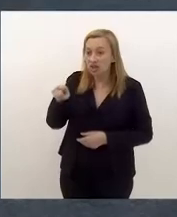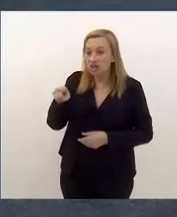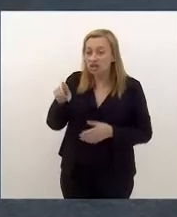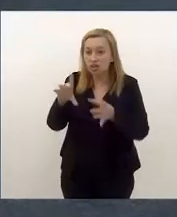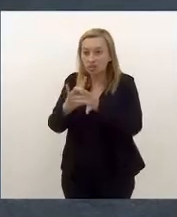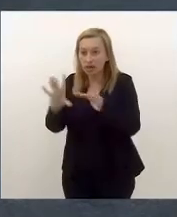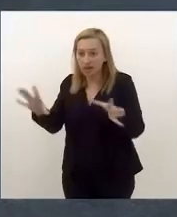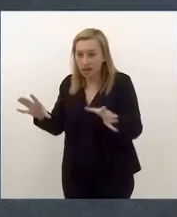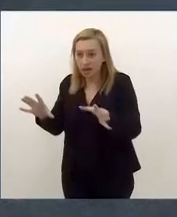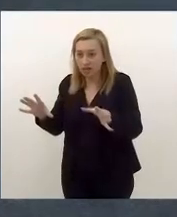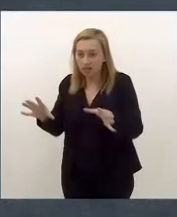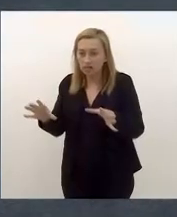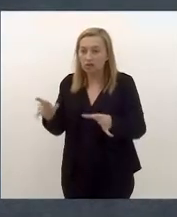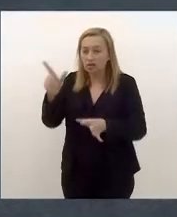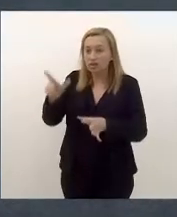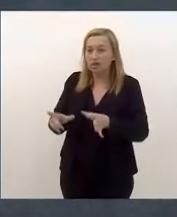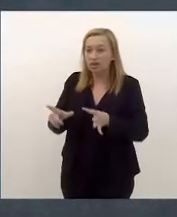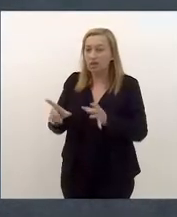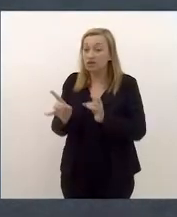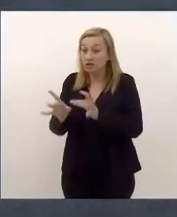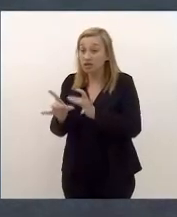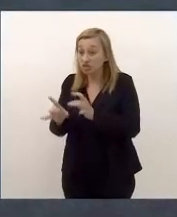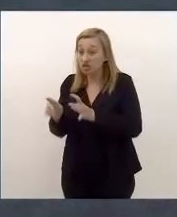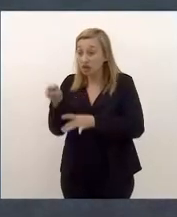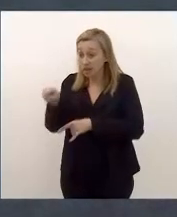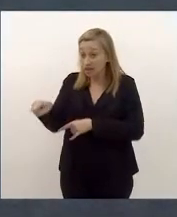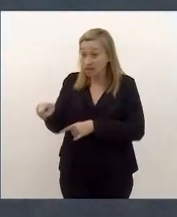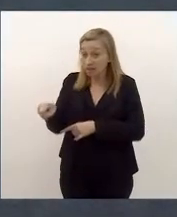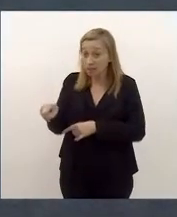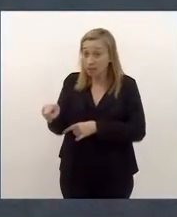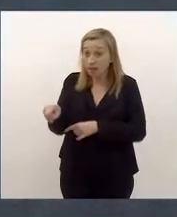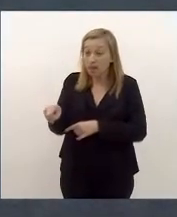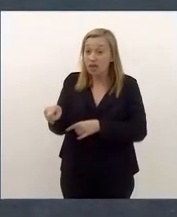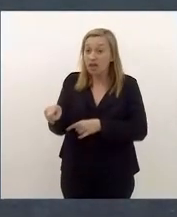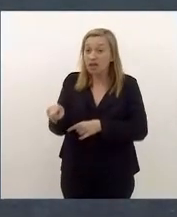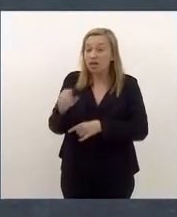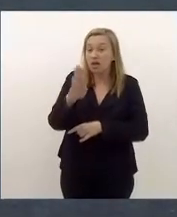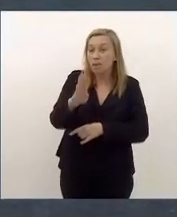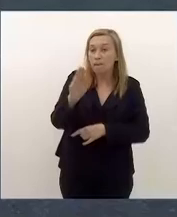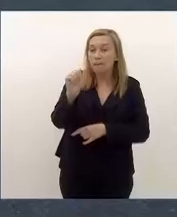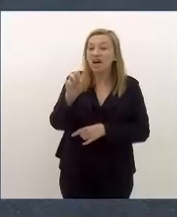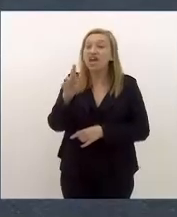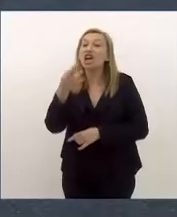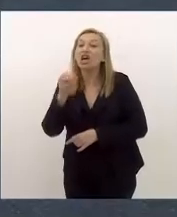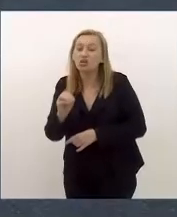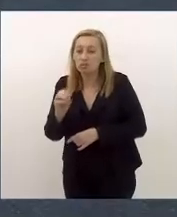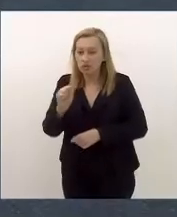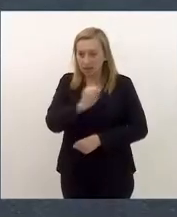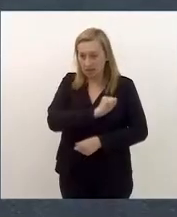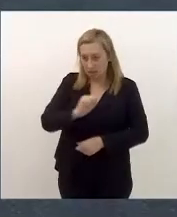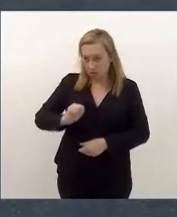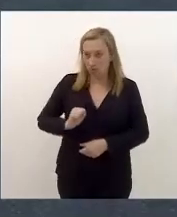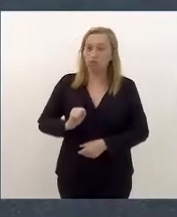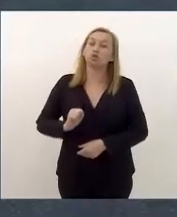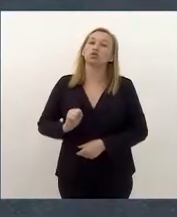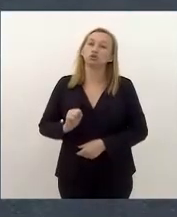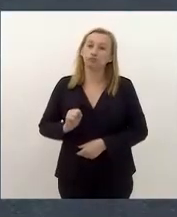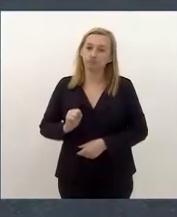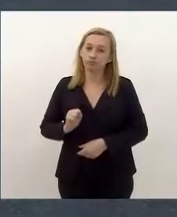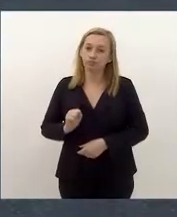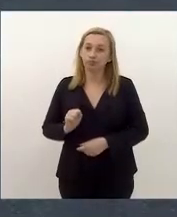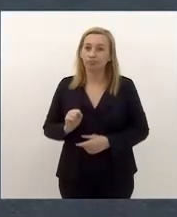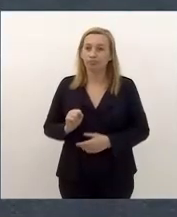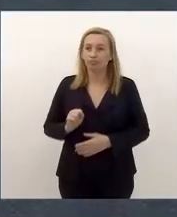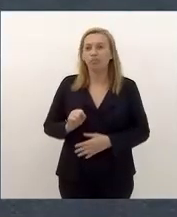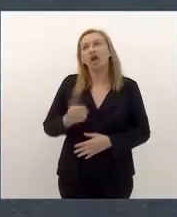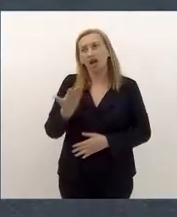autorizavam seriam comerciados ali. Então eram os banqueiros sacerdotes. Deveriam ser